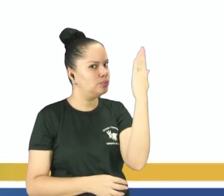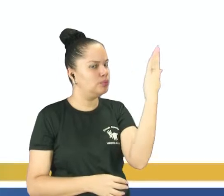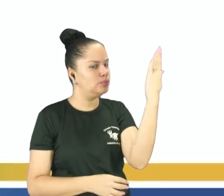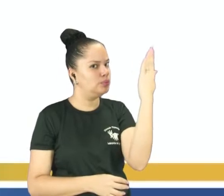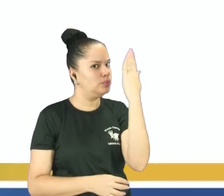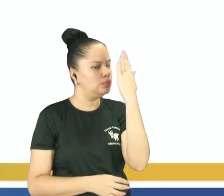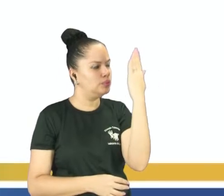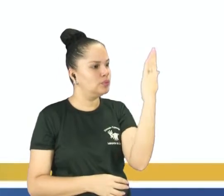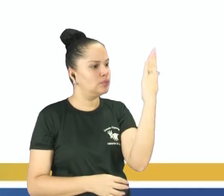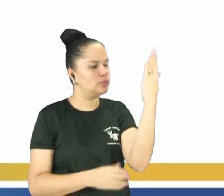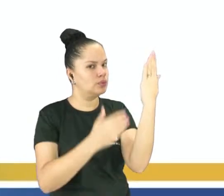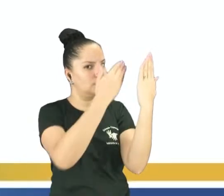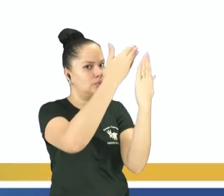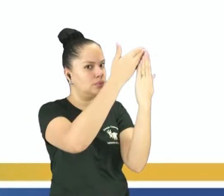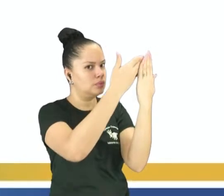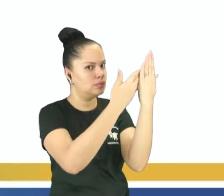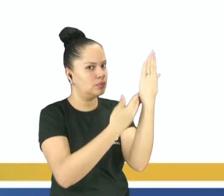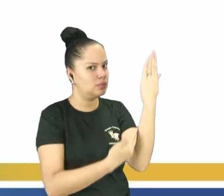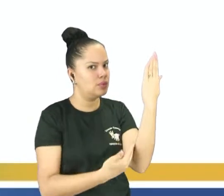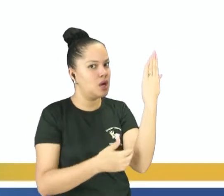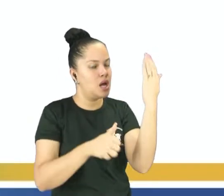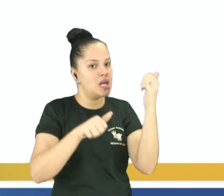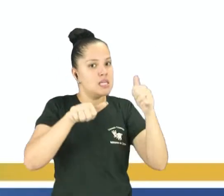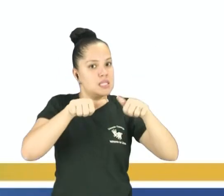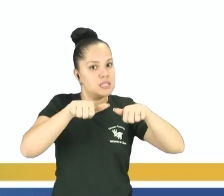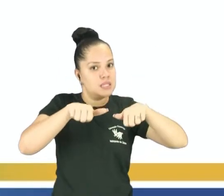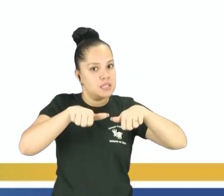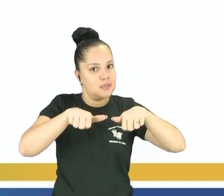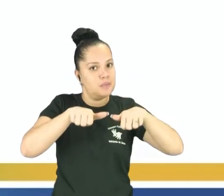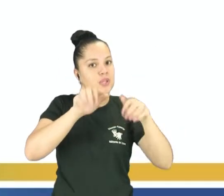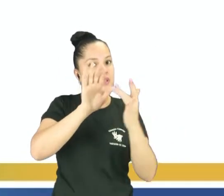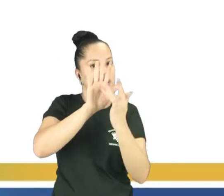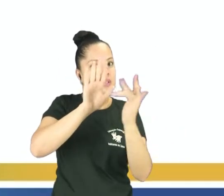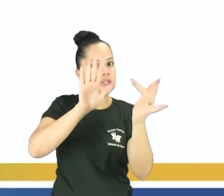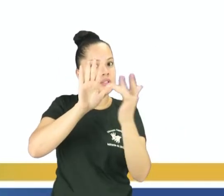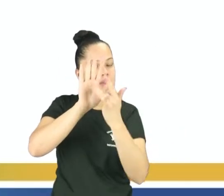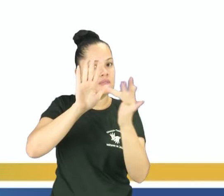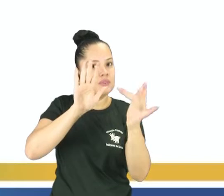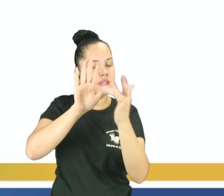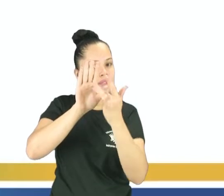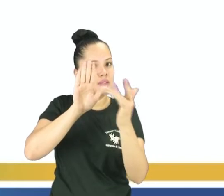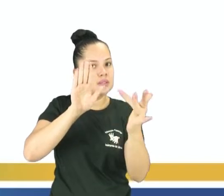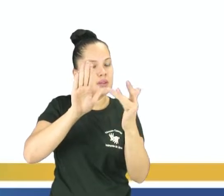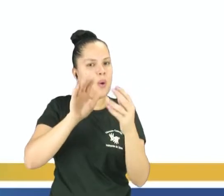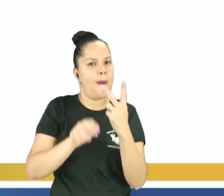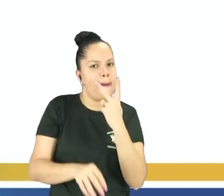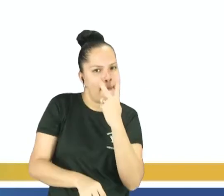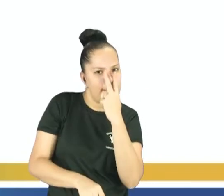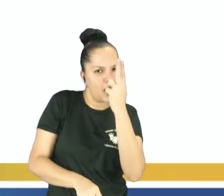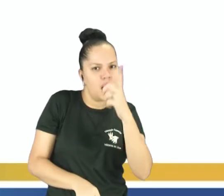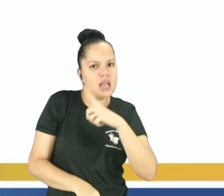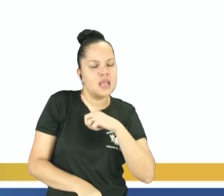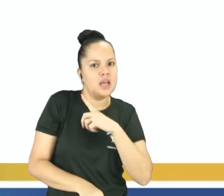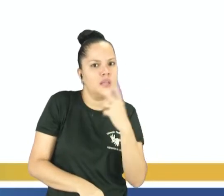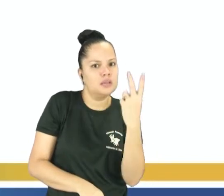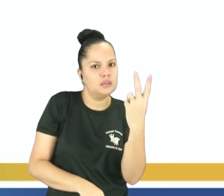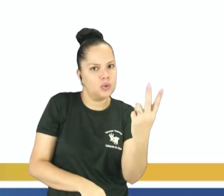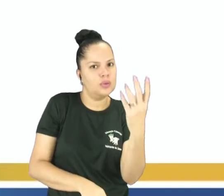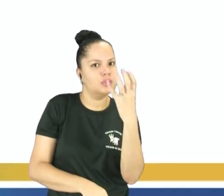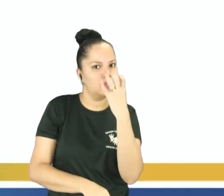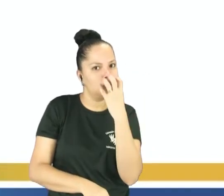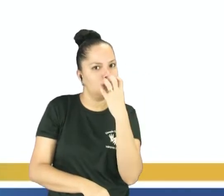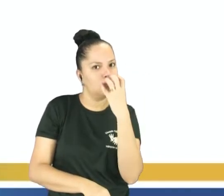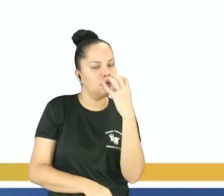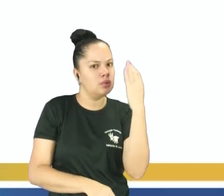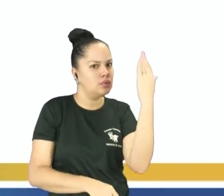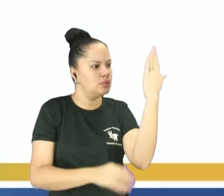espelho aí, ele funciona como uma simetria de reflexão. É como se tivessem dois cachorros, um atrás do espelho